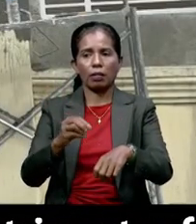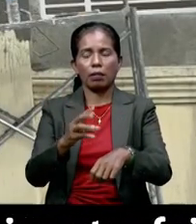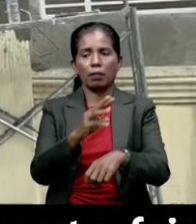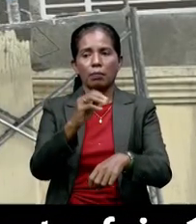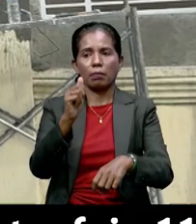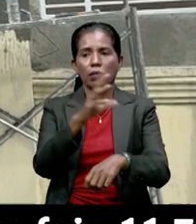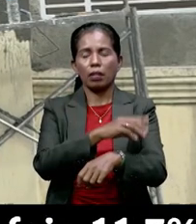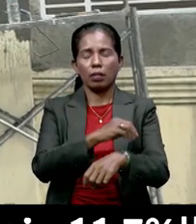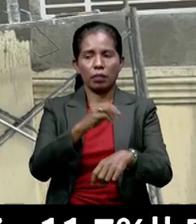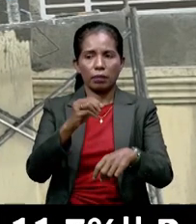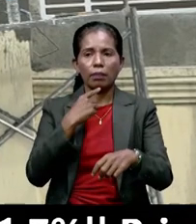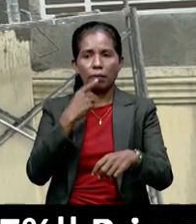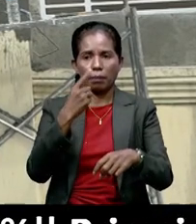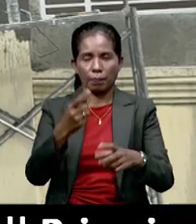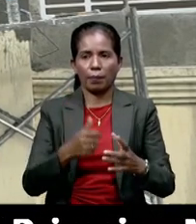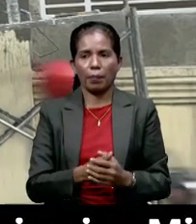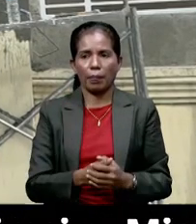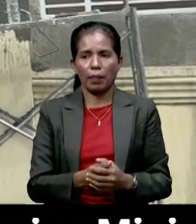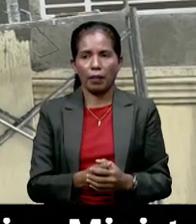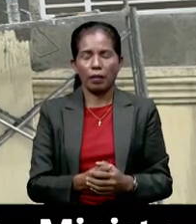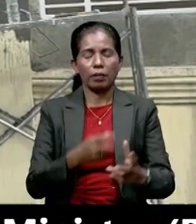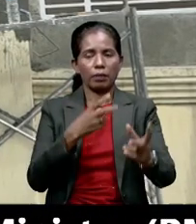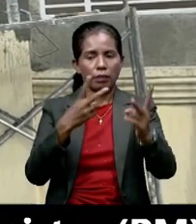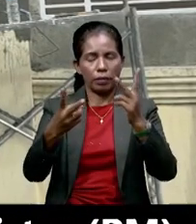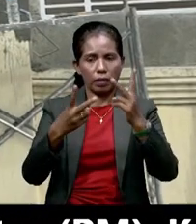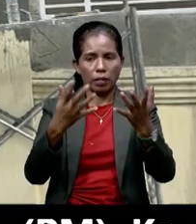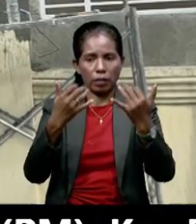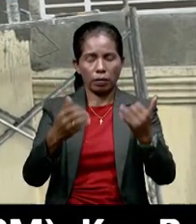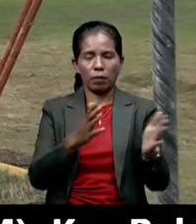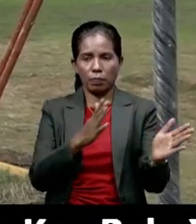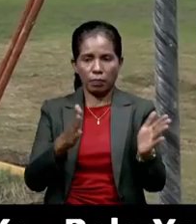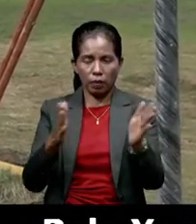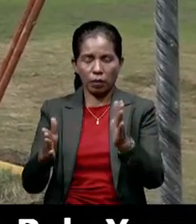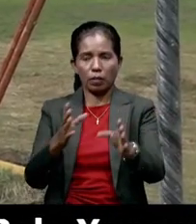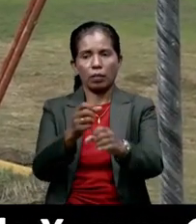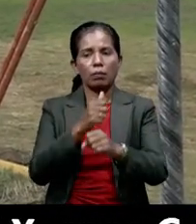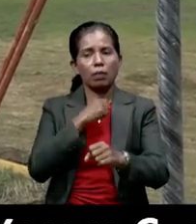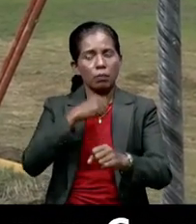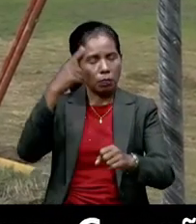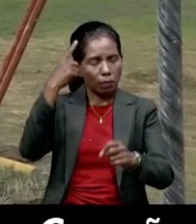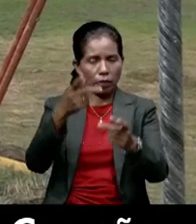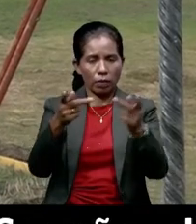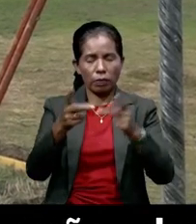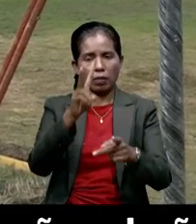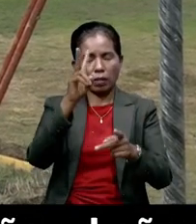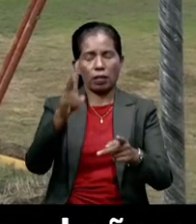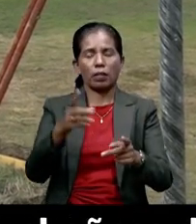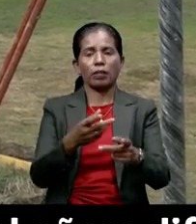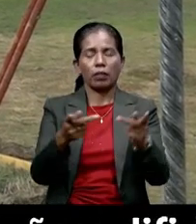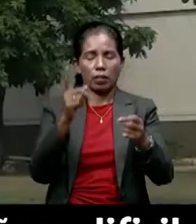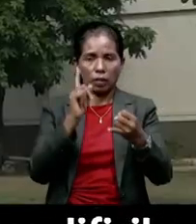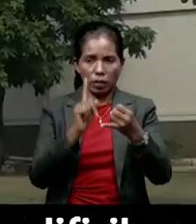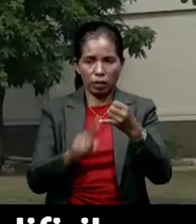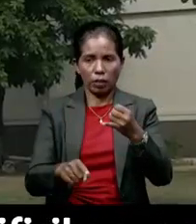e a Praia dos Coqueiros. Relaciona a visita né, da dauné preparação ao Tocimo Papa e a Fatin Ruané e a ONA fase final, a foi